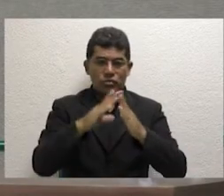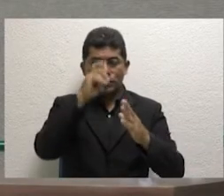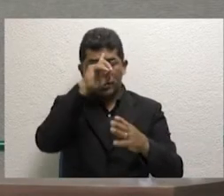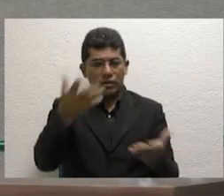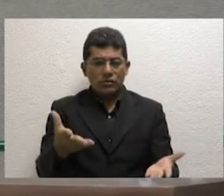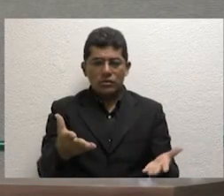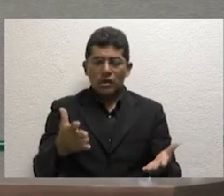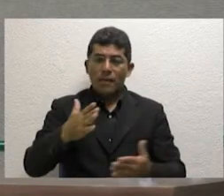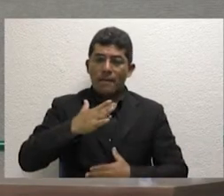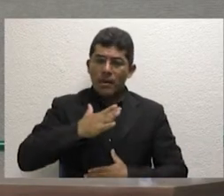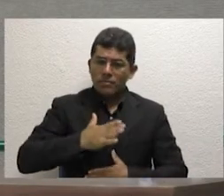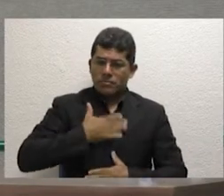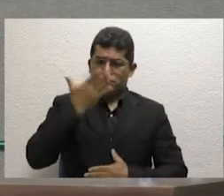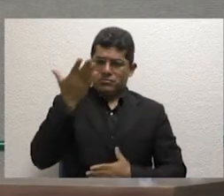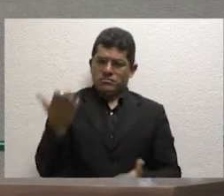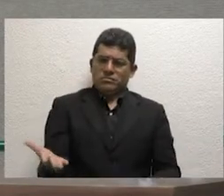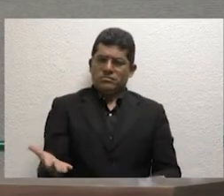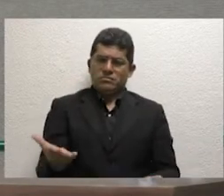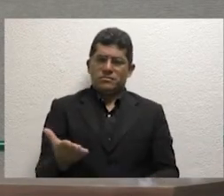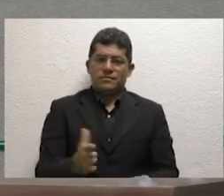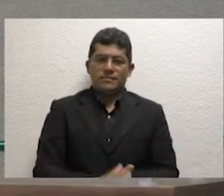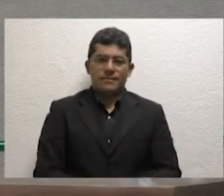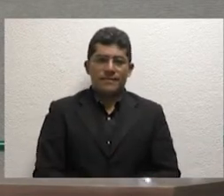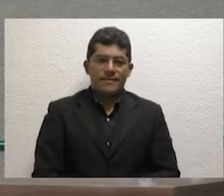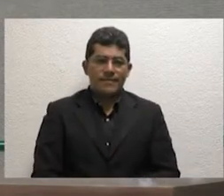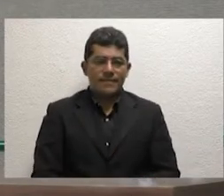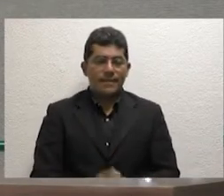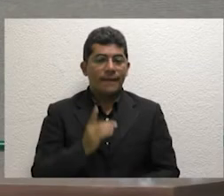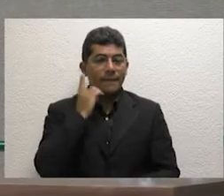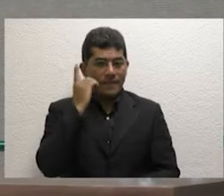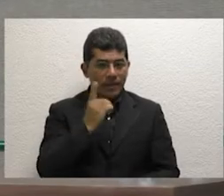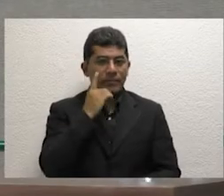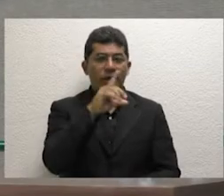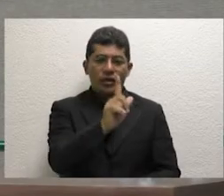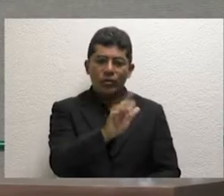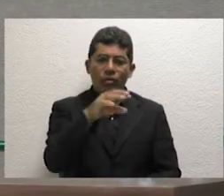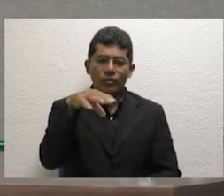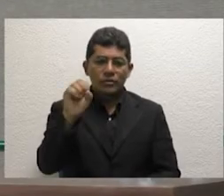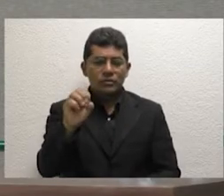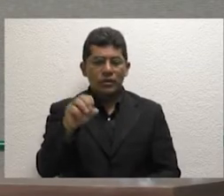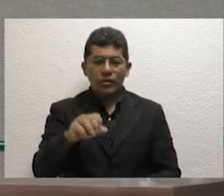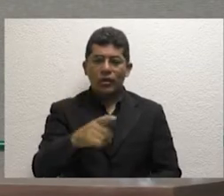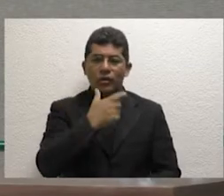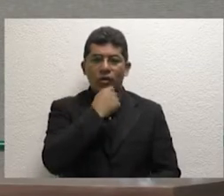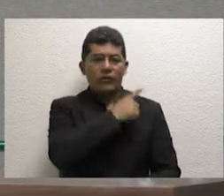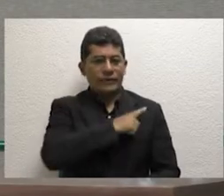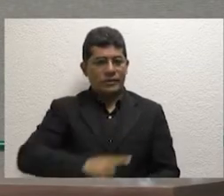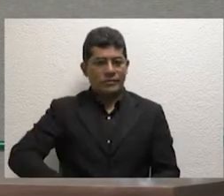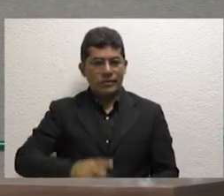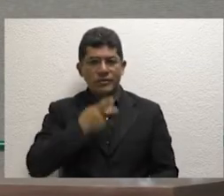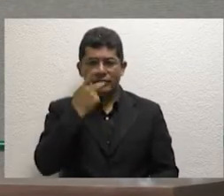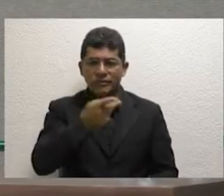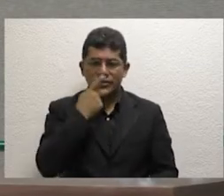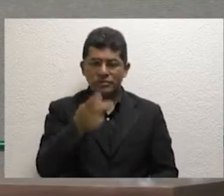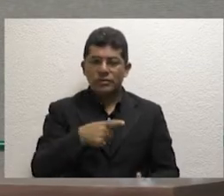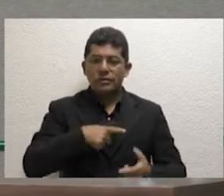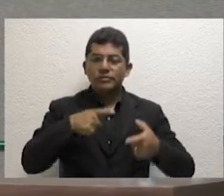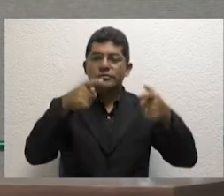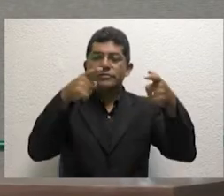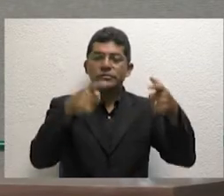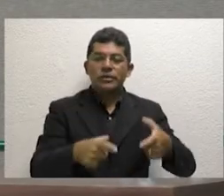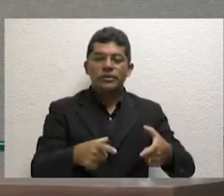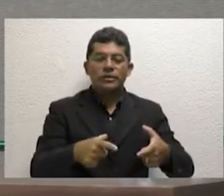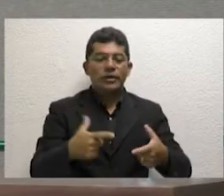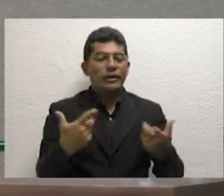Para mim é surpresa, deputado Gomes, o governador fala que se tem um setor que ele está